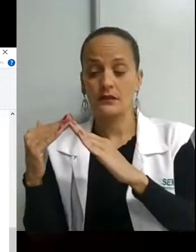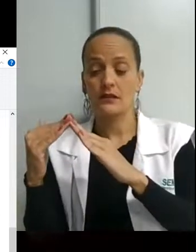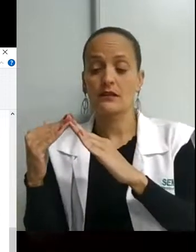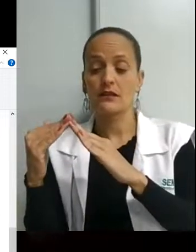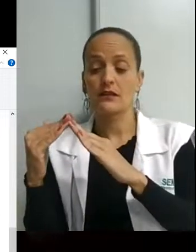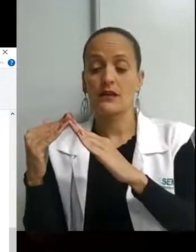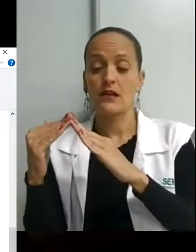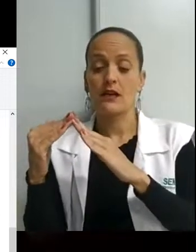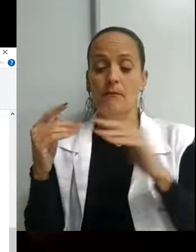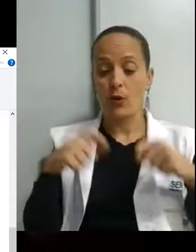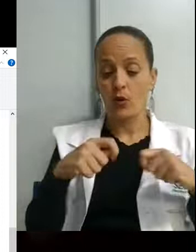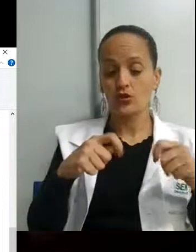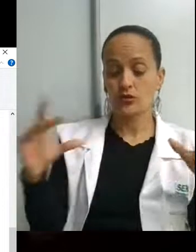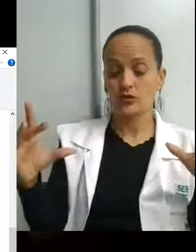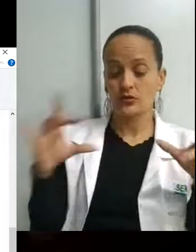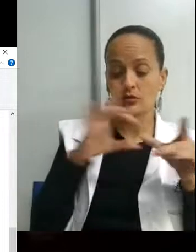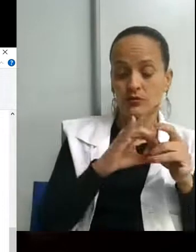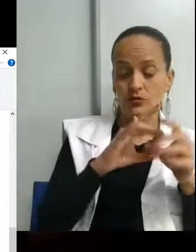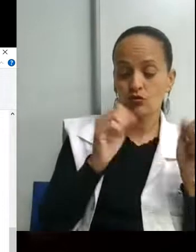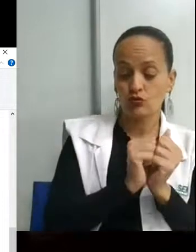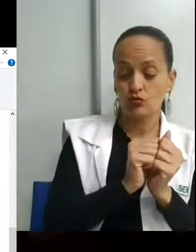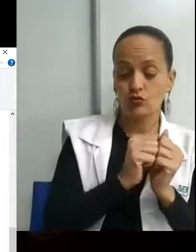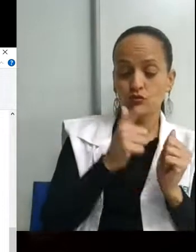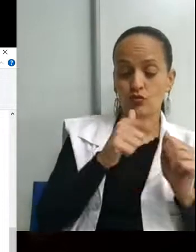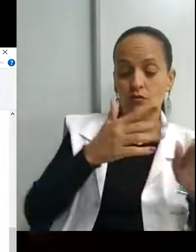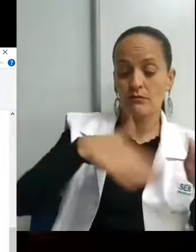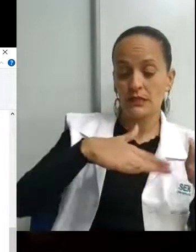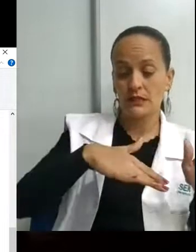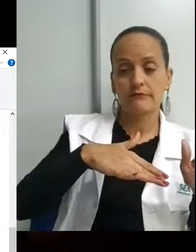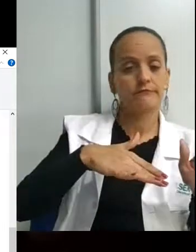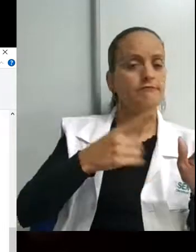da piscina. Tudo bem?